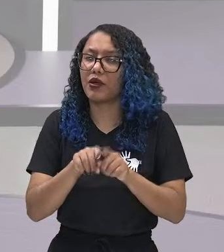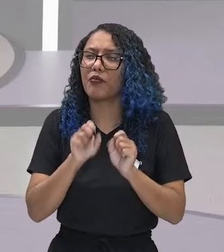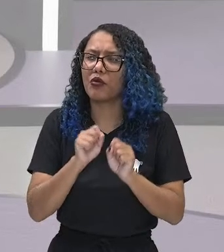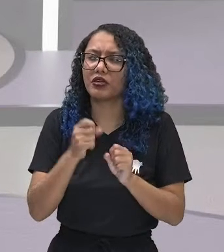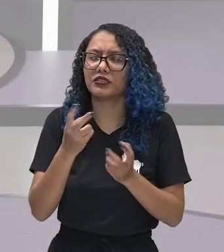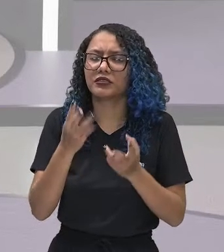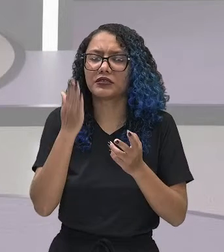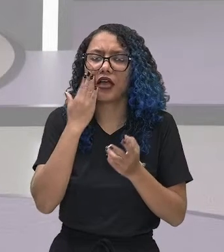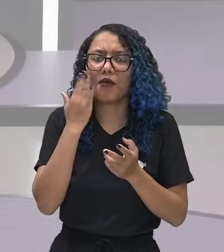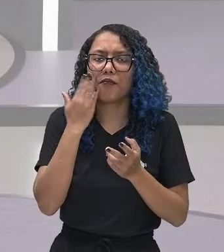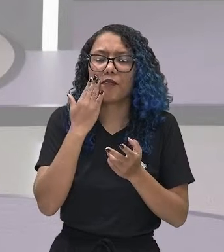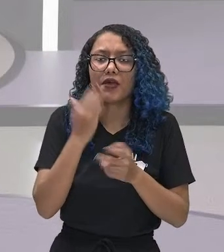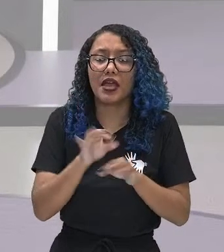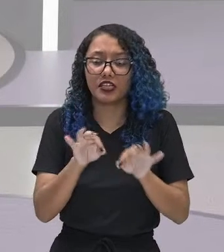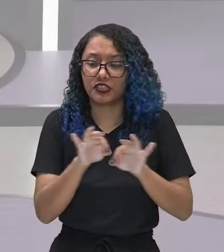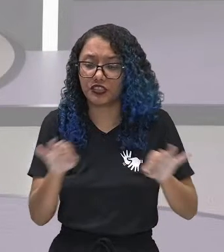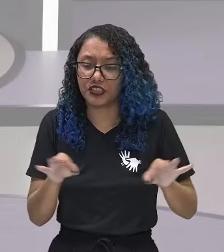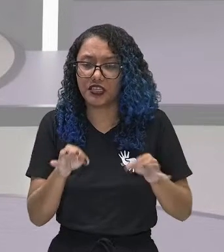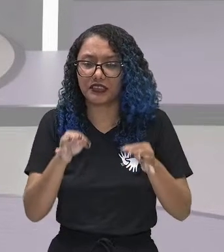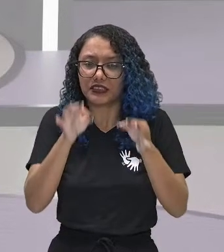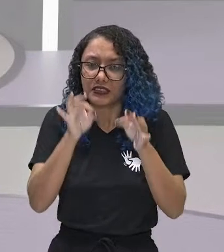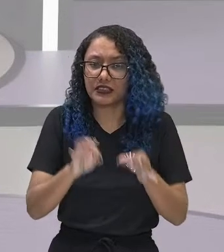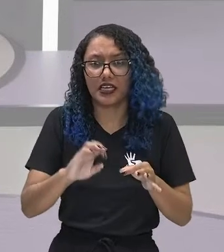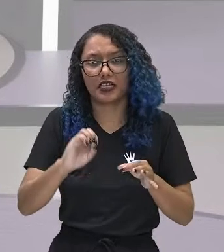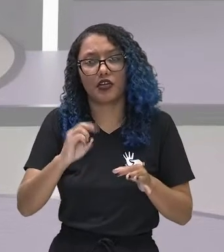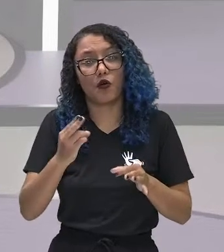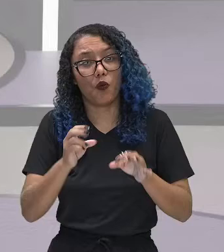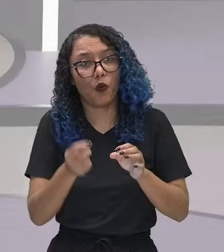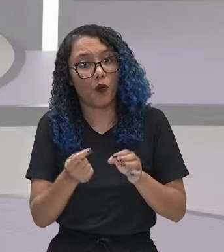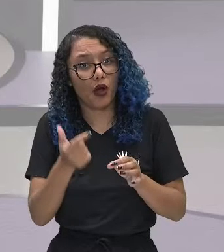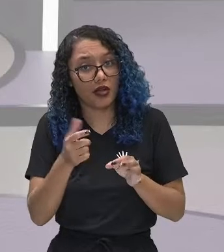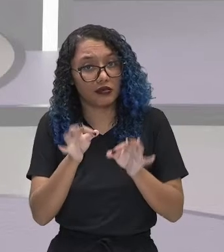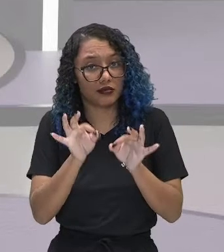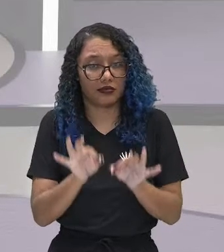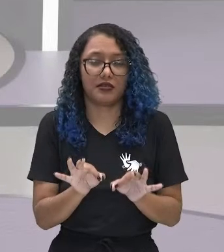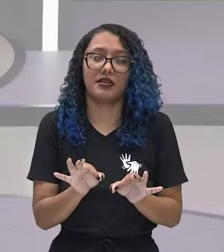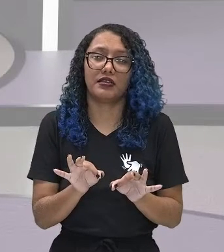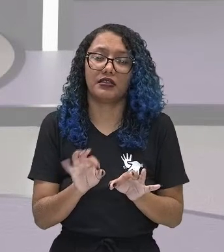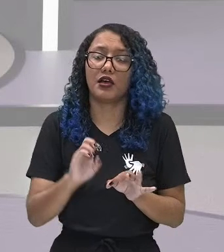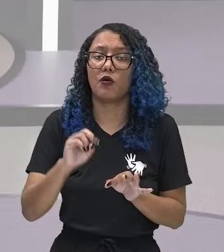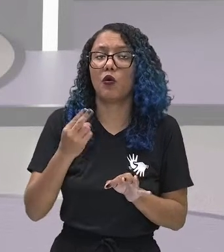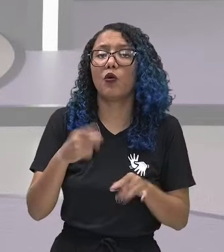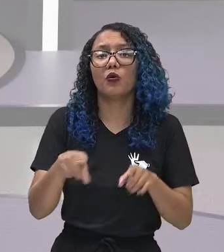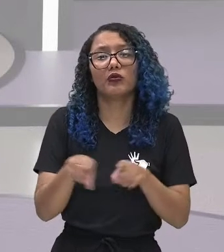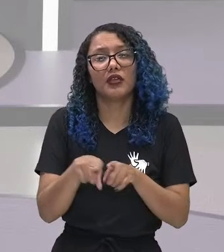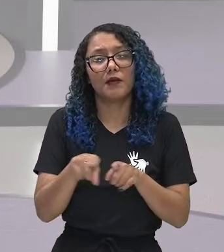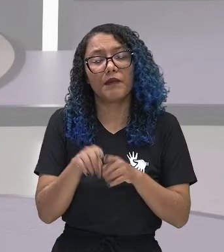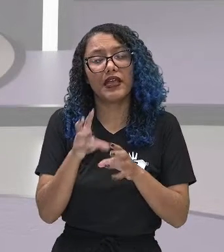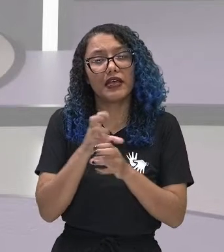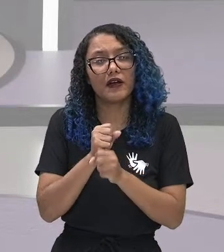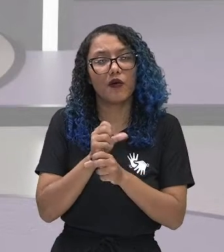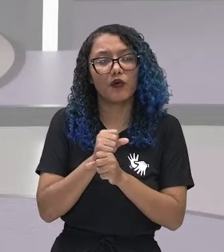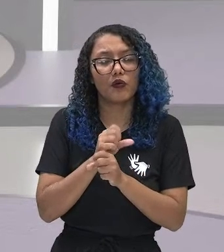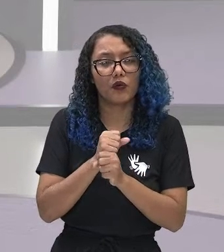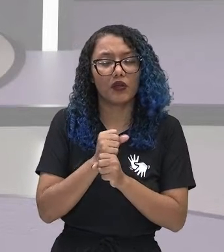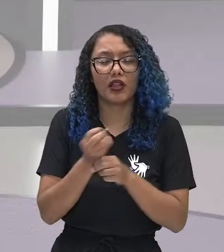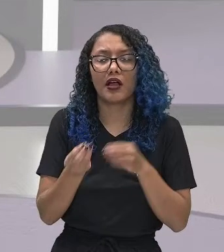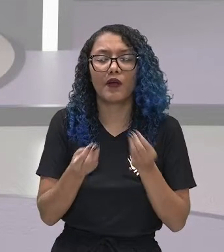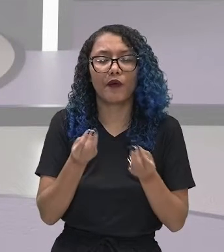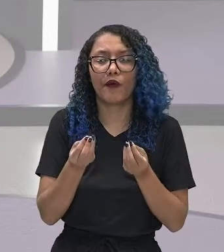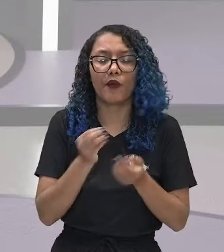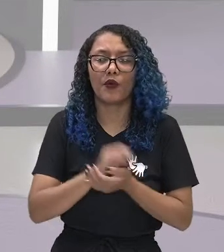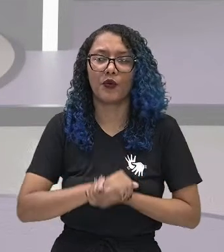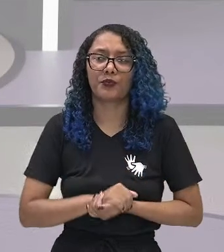aproximada da distância entre essas duas cidades, ou você pode utilizar a matemática calculando a distância entre essas